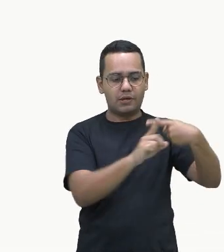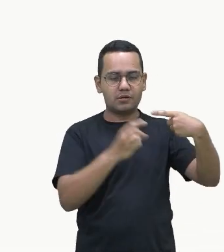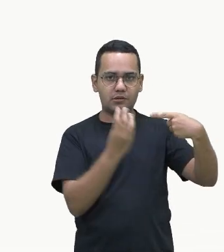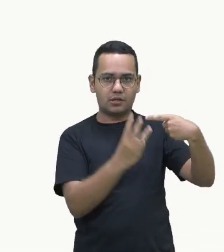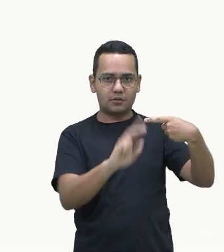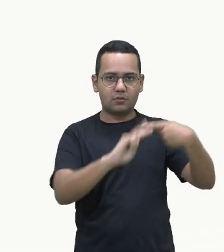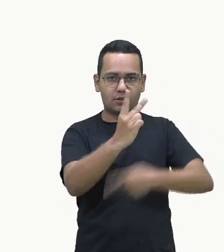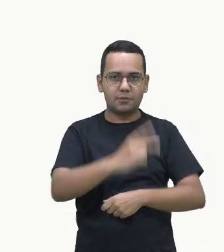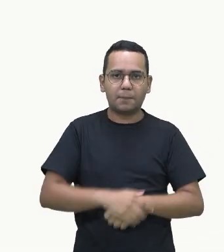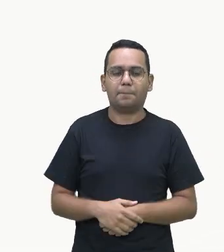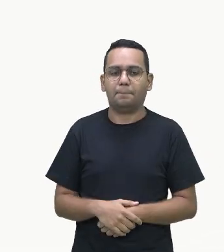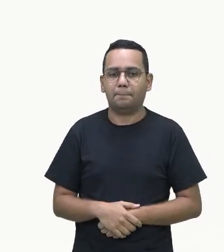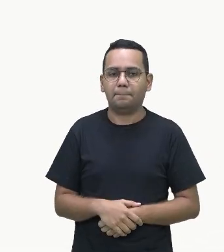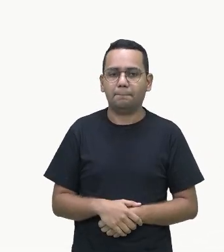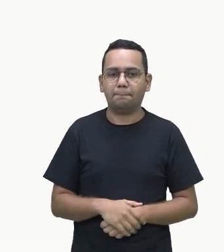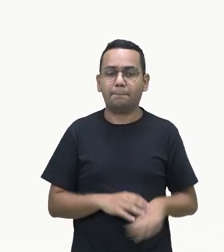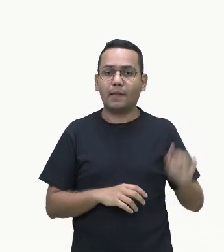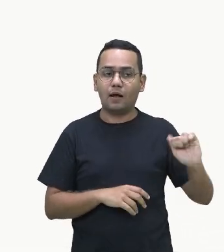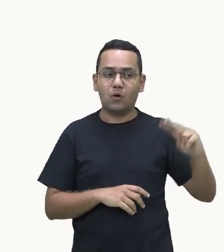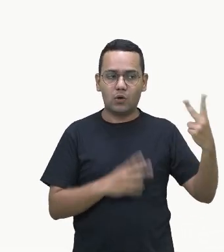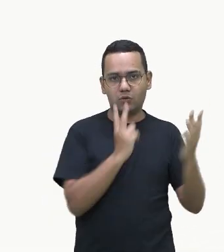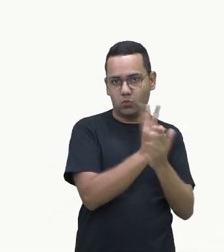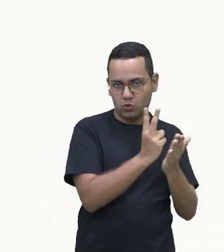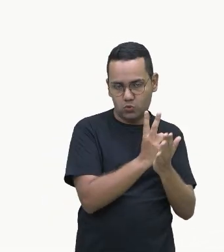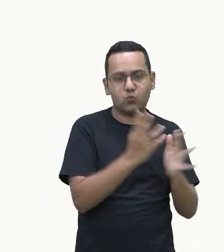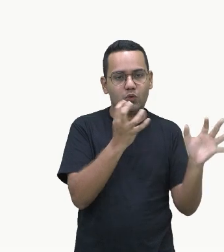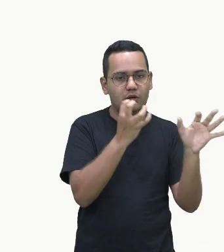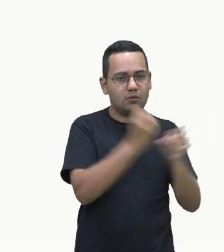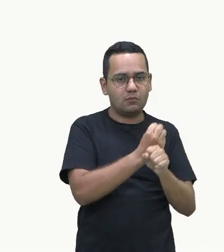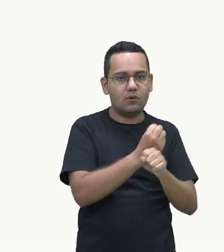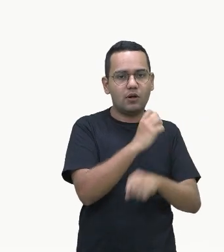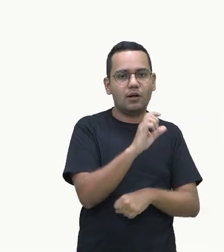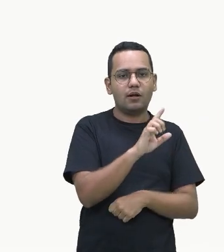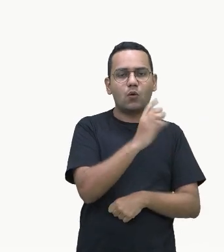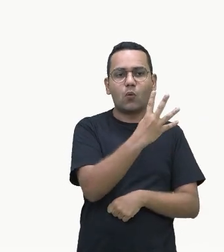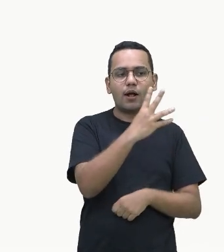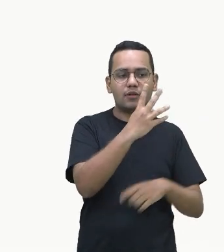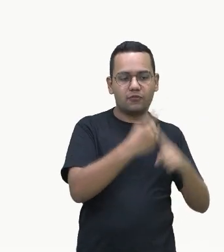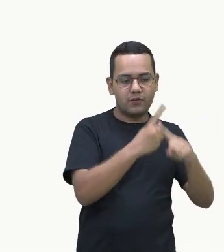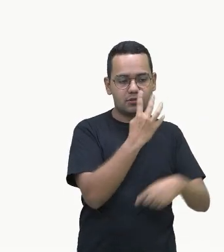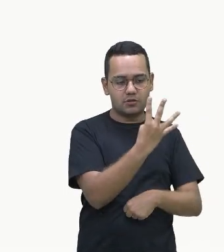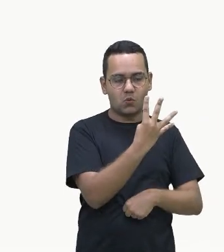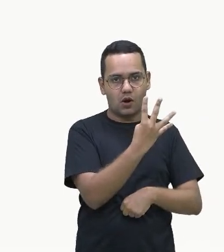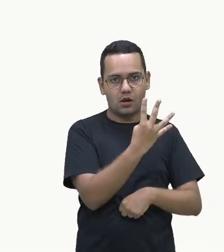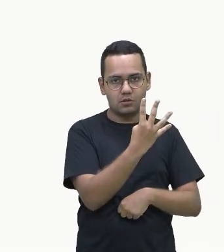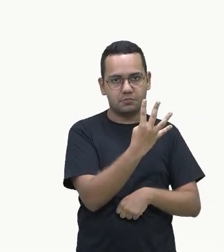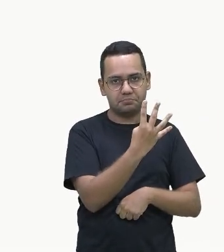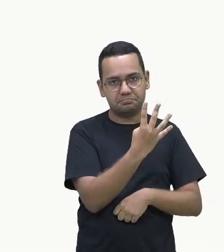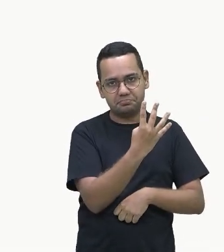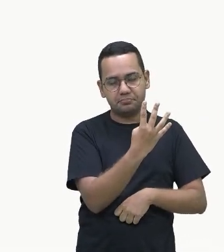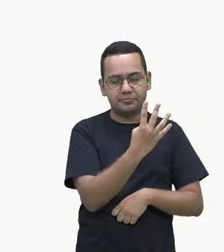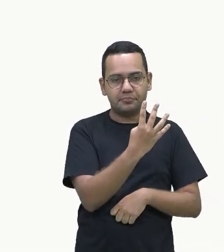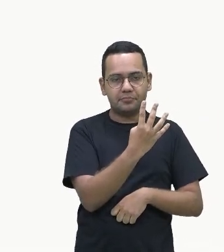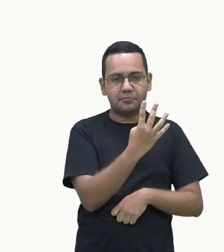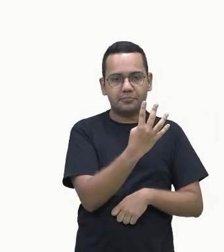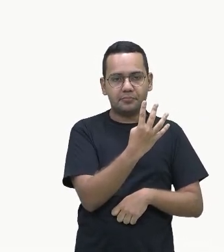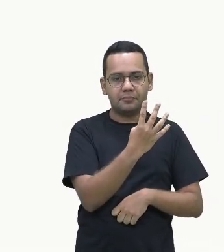3 ao quadrado. A ao quadrado vai ser igual a 4 ao quadrado, 4 vezes